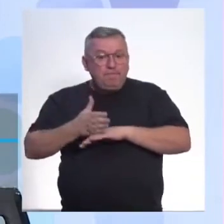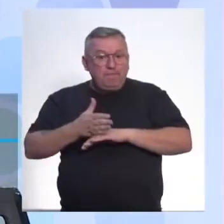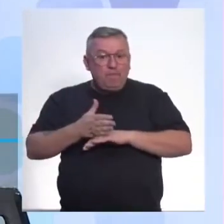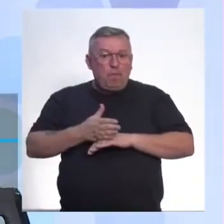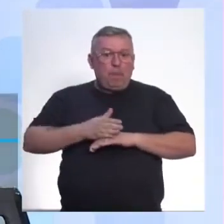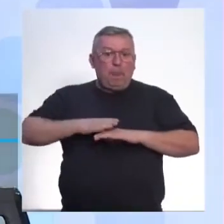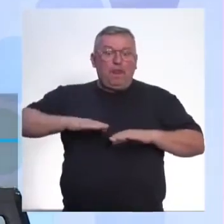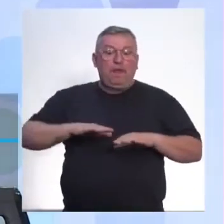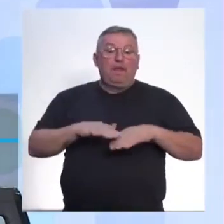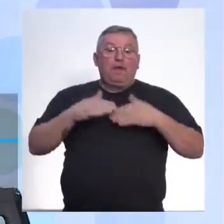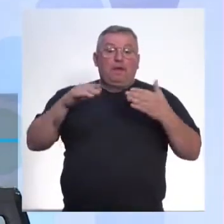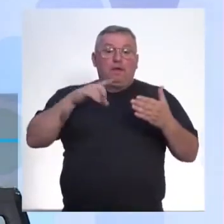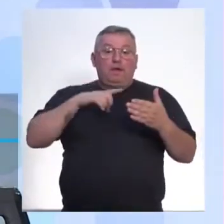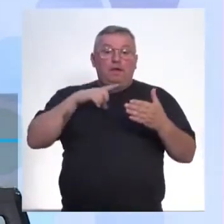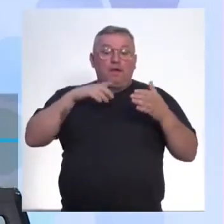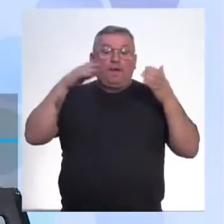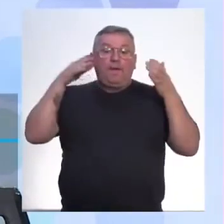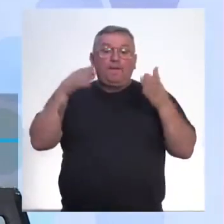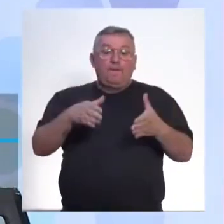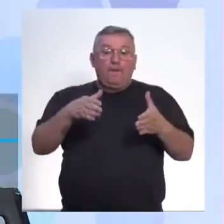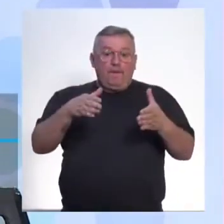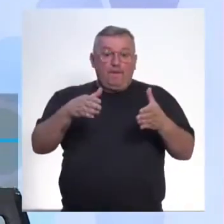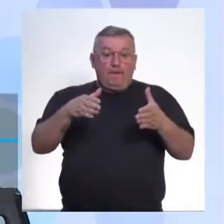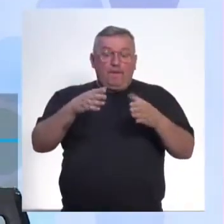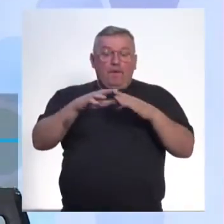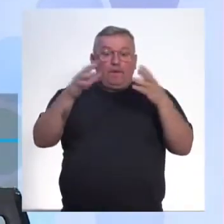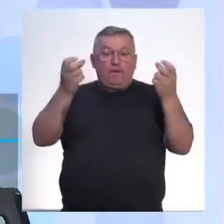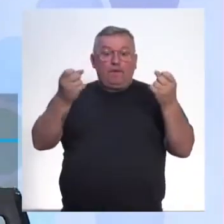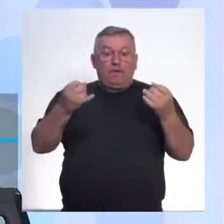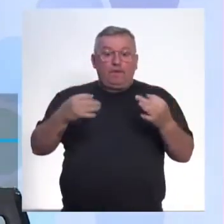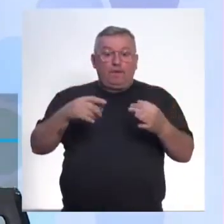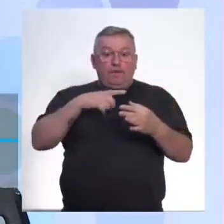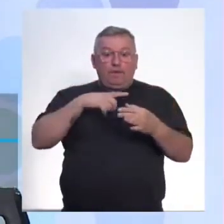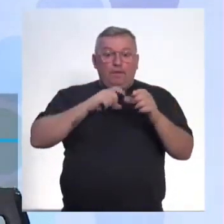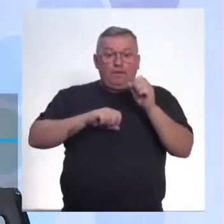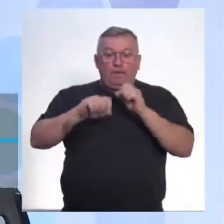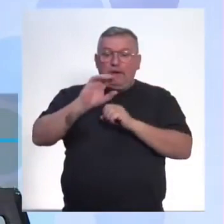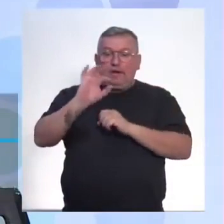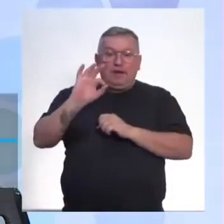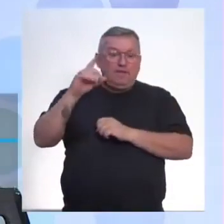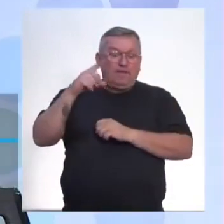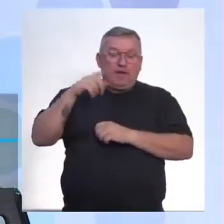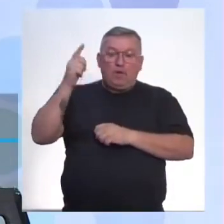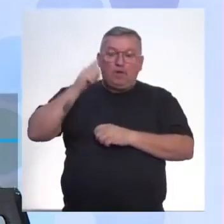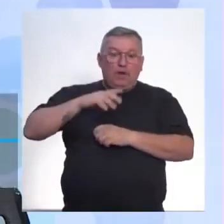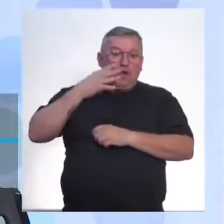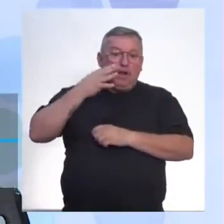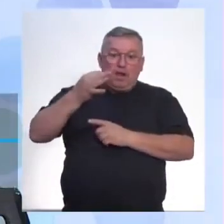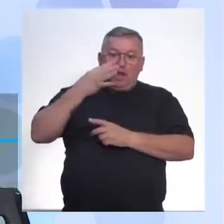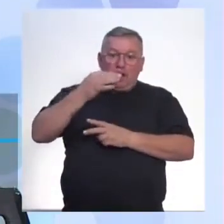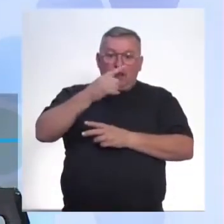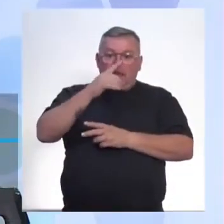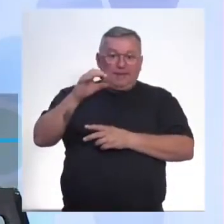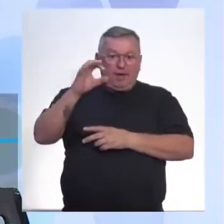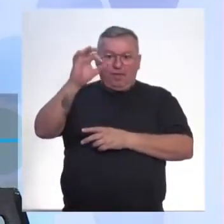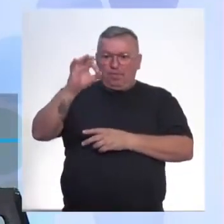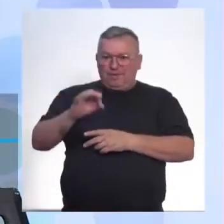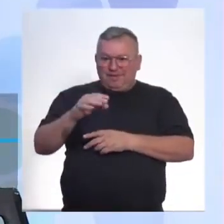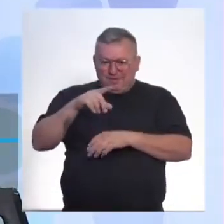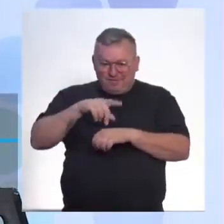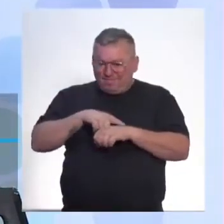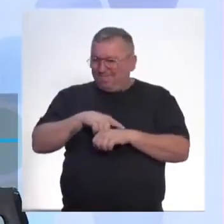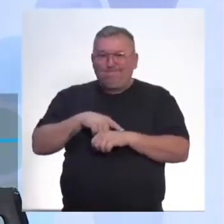bem? Então, tem que ter foco, né, na explicação. Eu reitero, poxa, ninguém vai ficar conseguindo prestar atenção 100% do tempo. Não